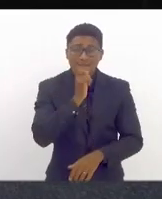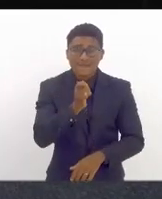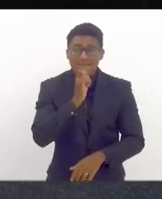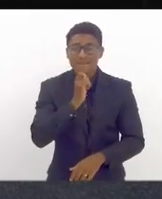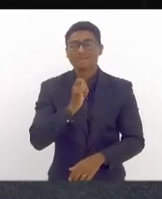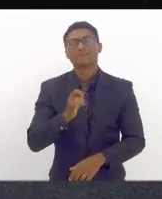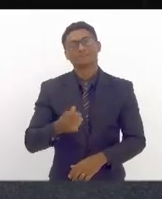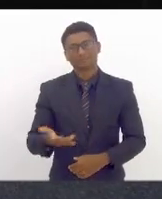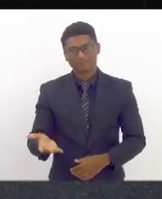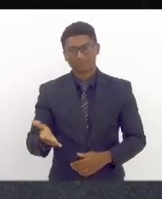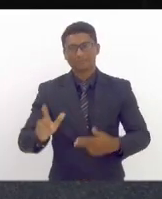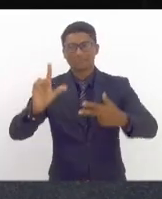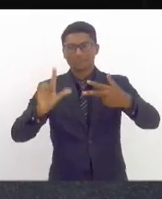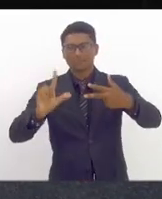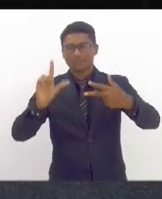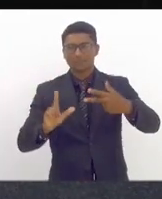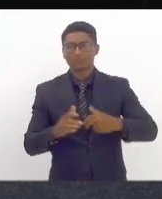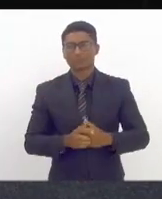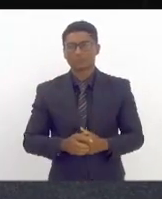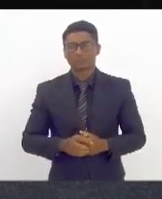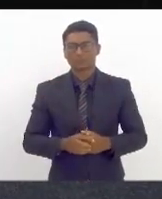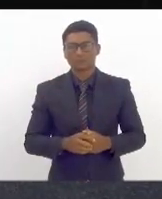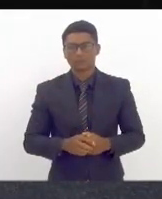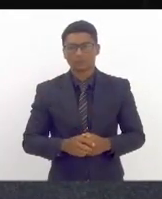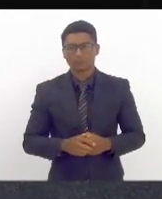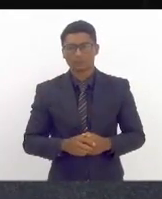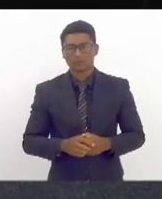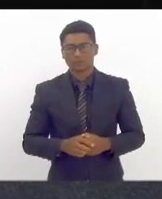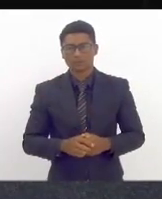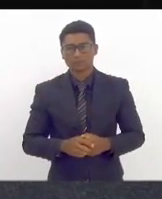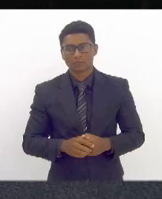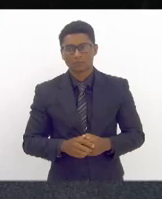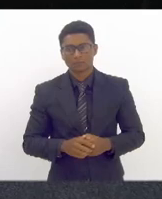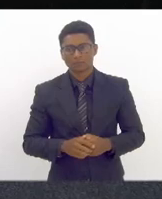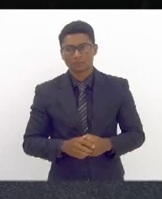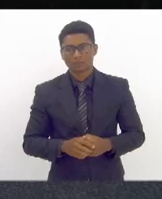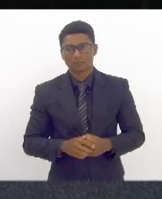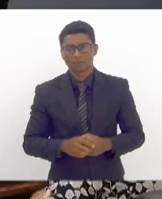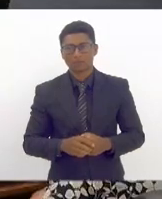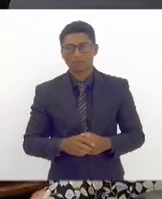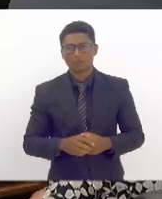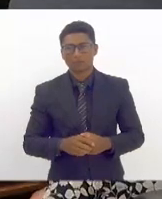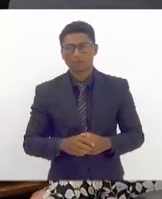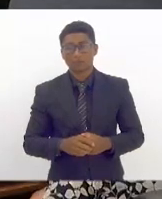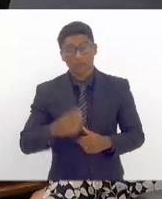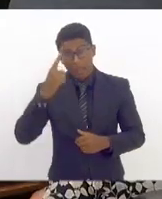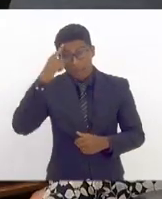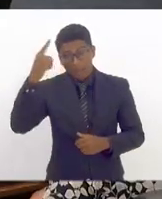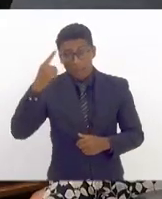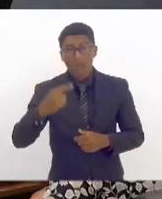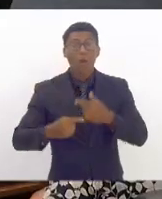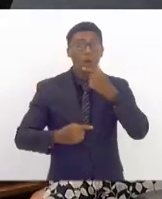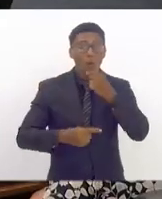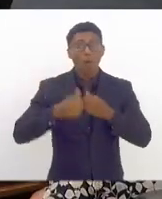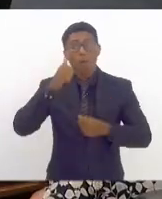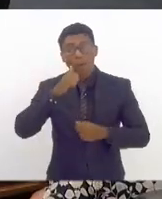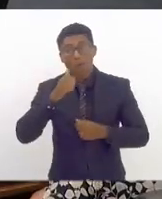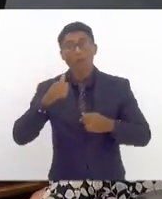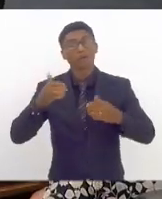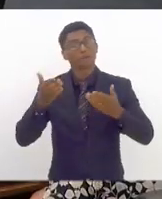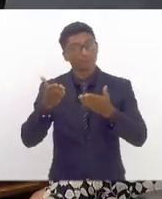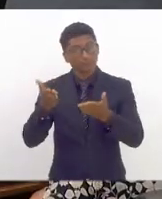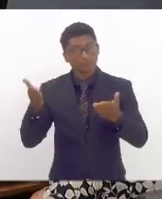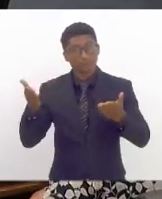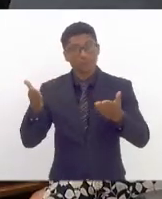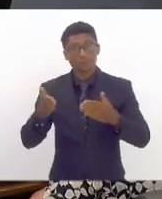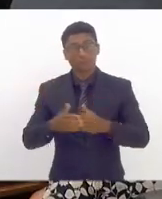espaço aplicativo Como suporte para as construções e todas as manifestações artísticas sempre bom lembrar eles e elas que fizeram